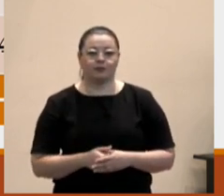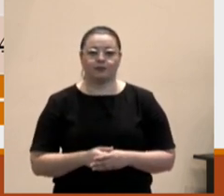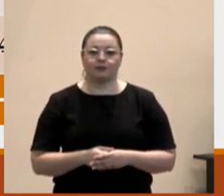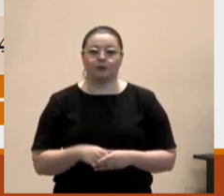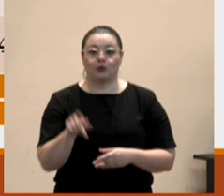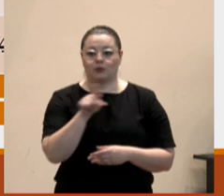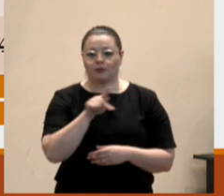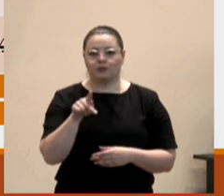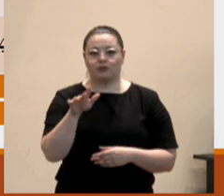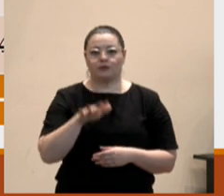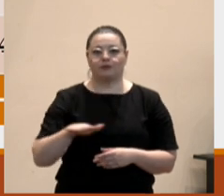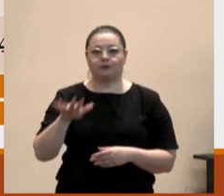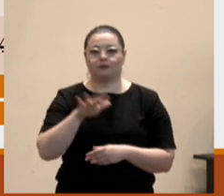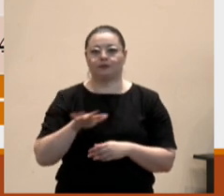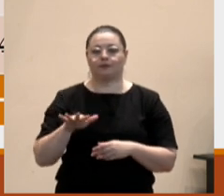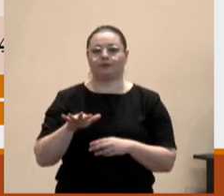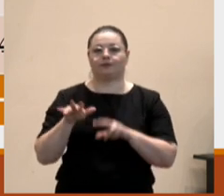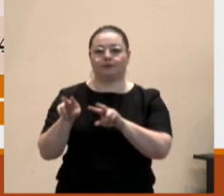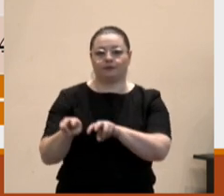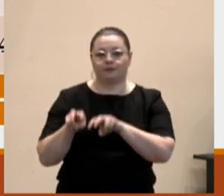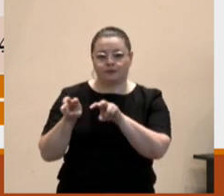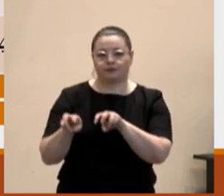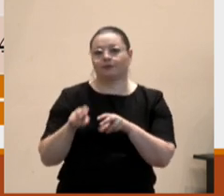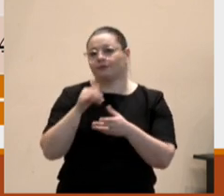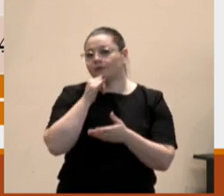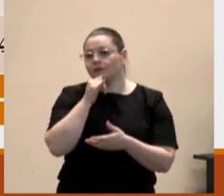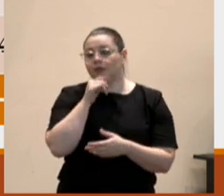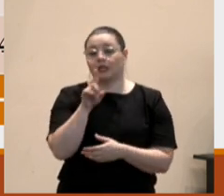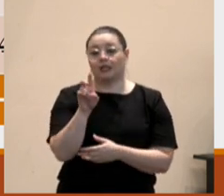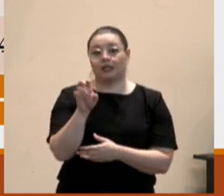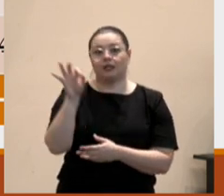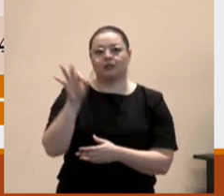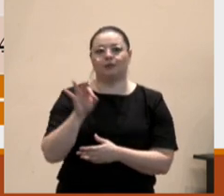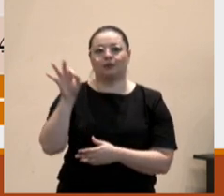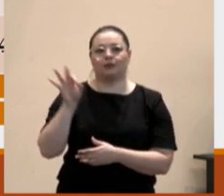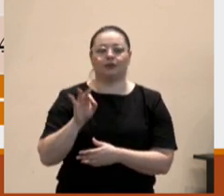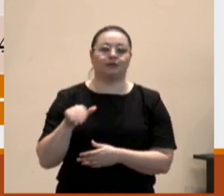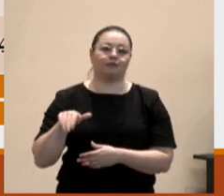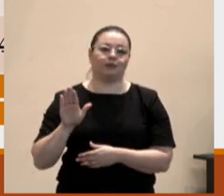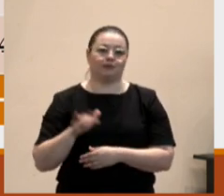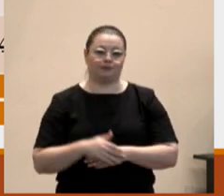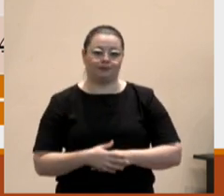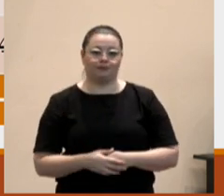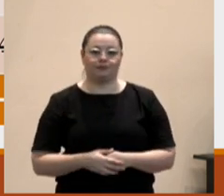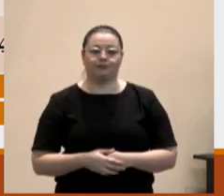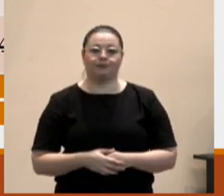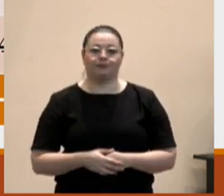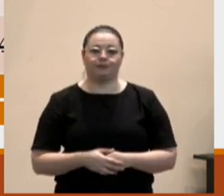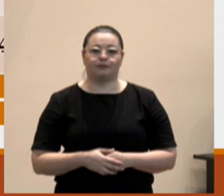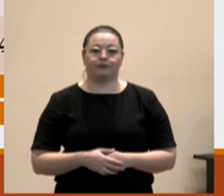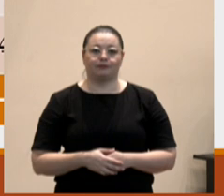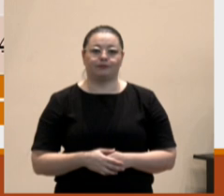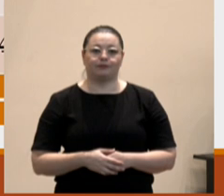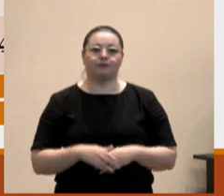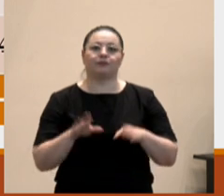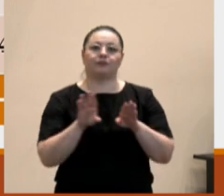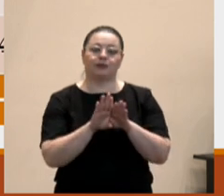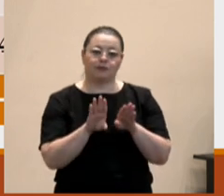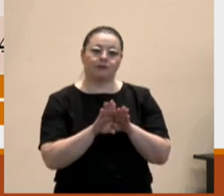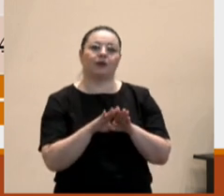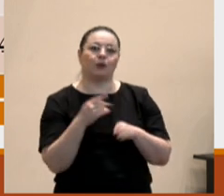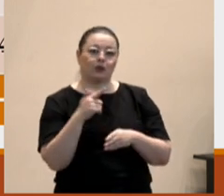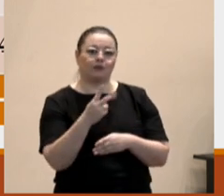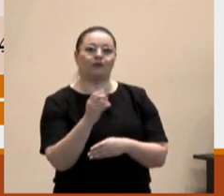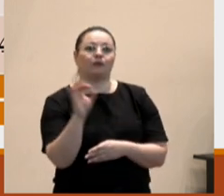rural, nas escolas rurais, 15% a mais. E encargos sociais, 20%, que é